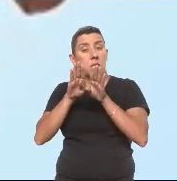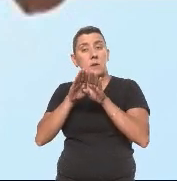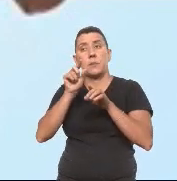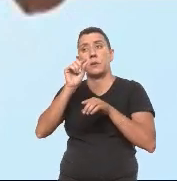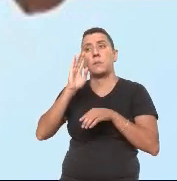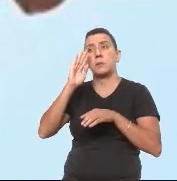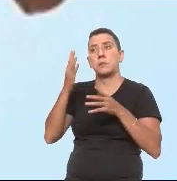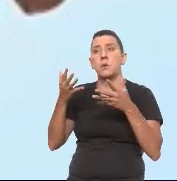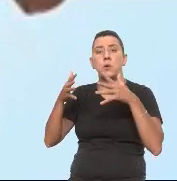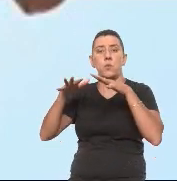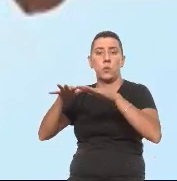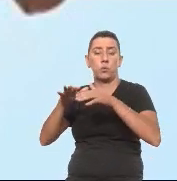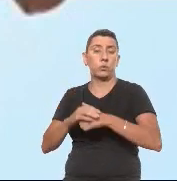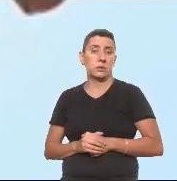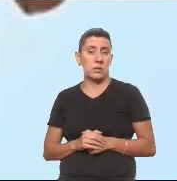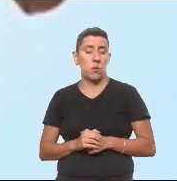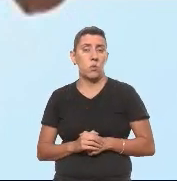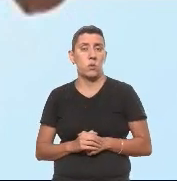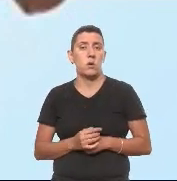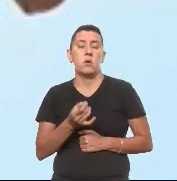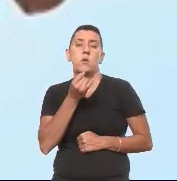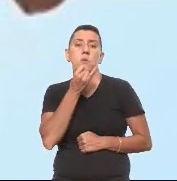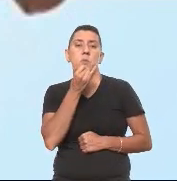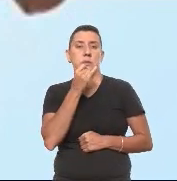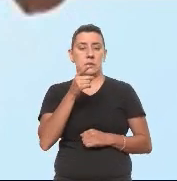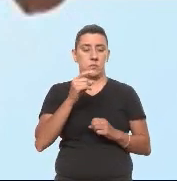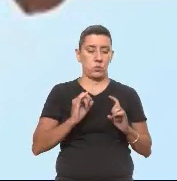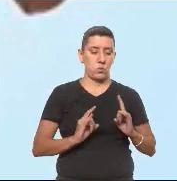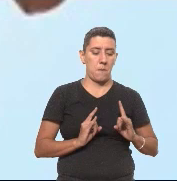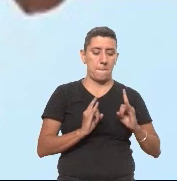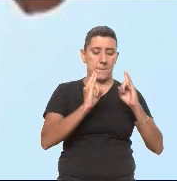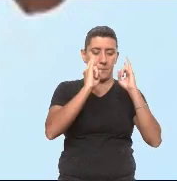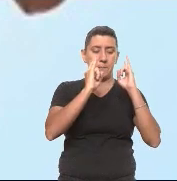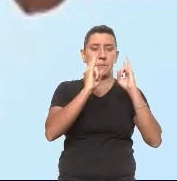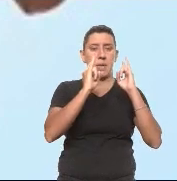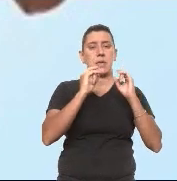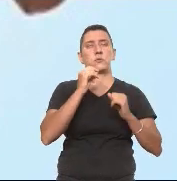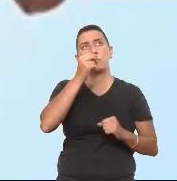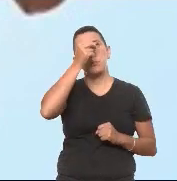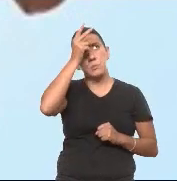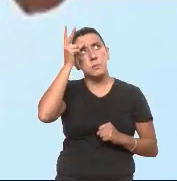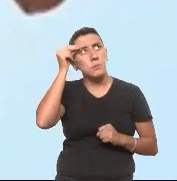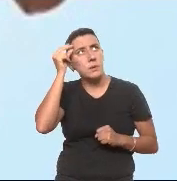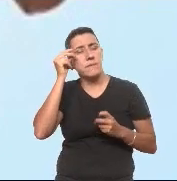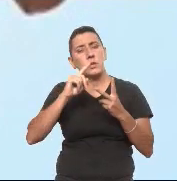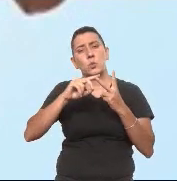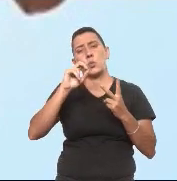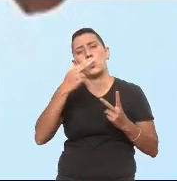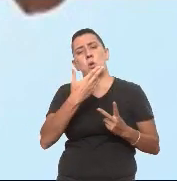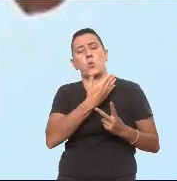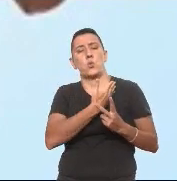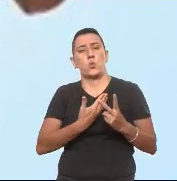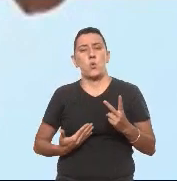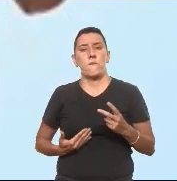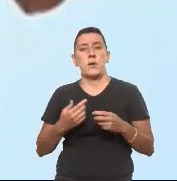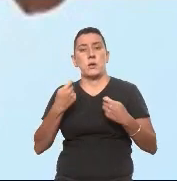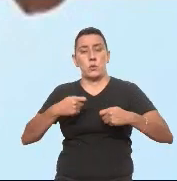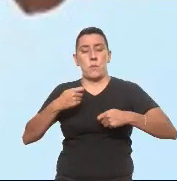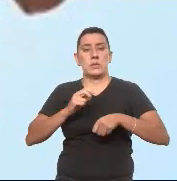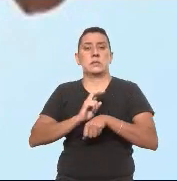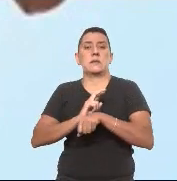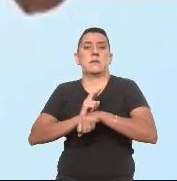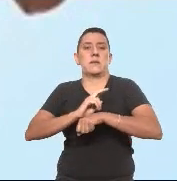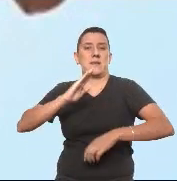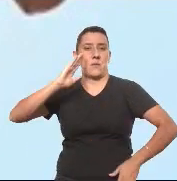facilita muito por exemplo prédios públicos eu não preciso mais colocar nos meus prédios municipais ou estaduais vigia 24